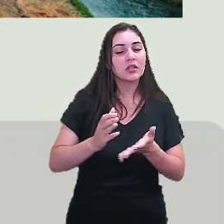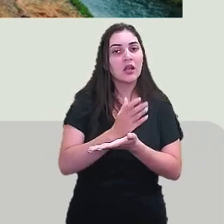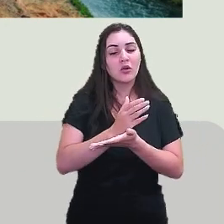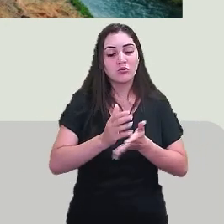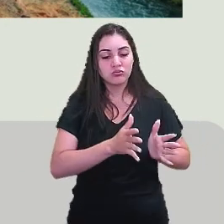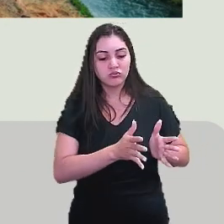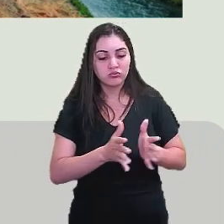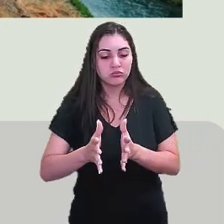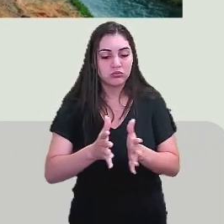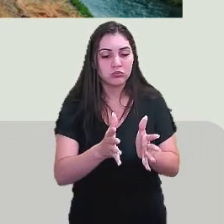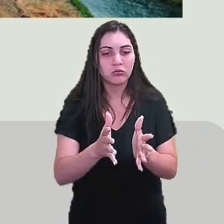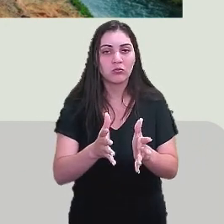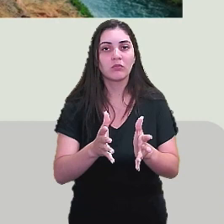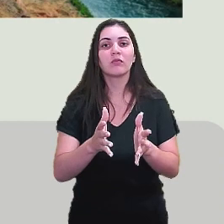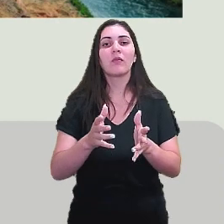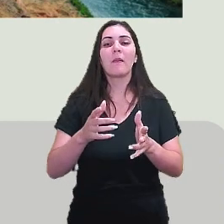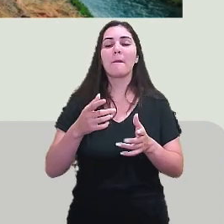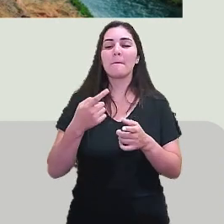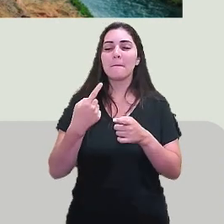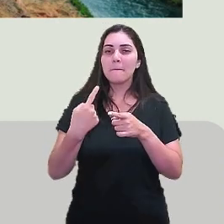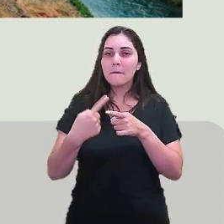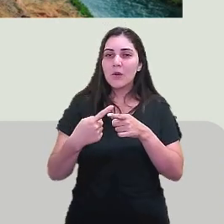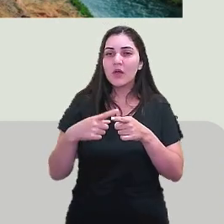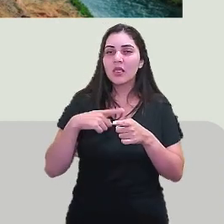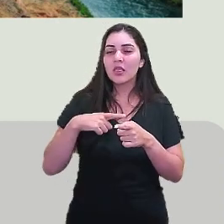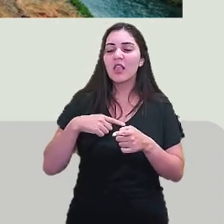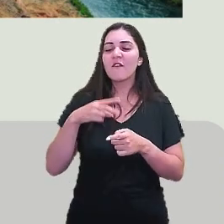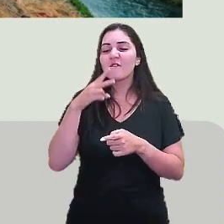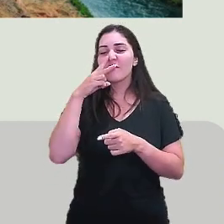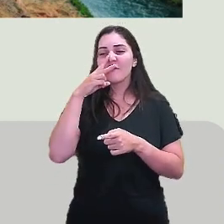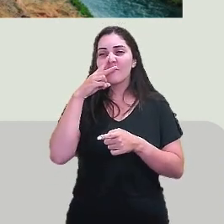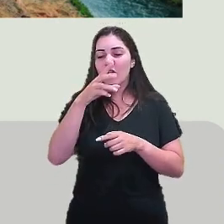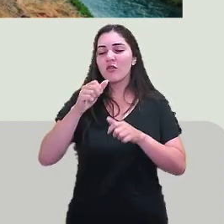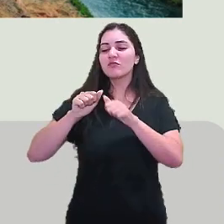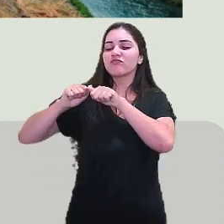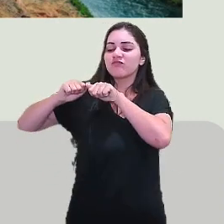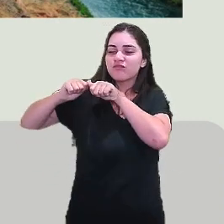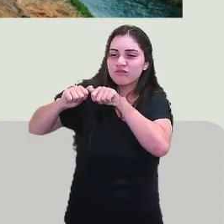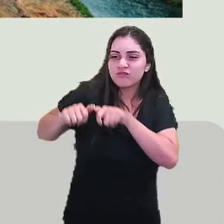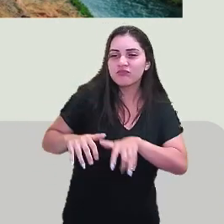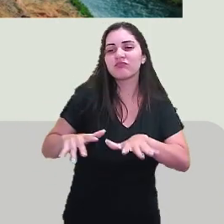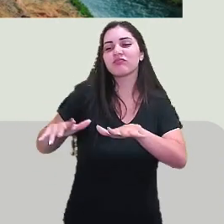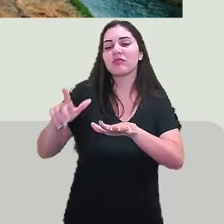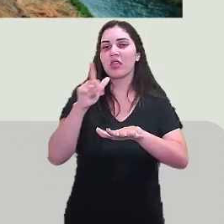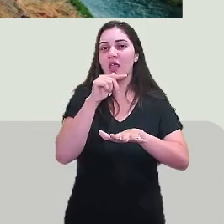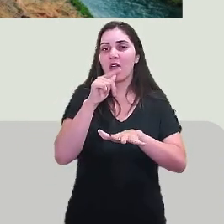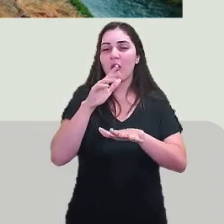caminhos ocasionados pela força das enxurradas, ok? Quando